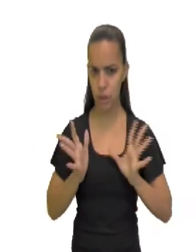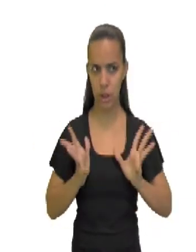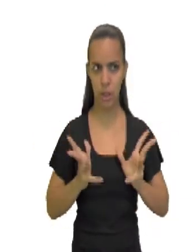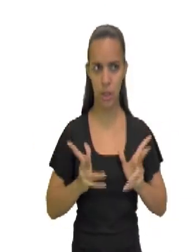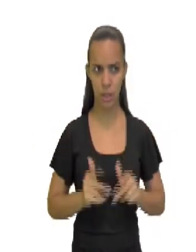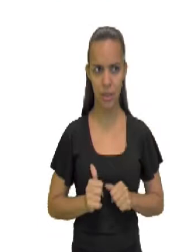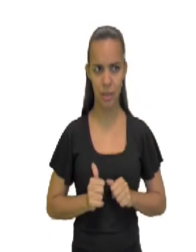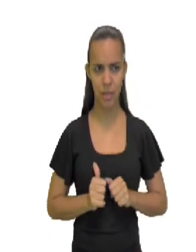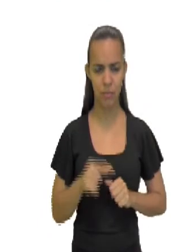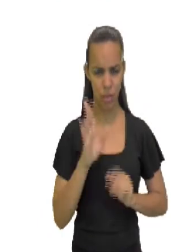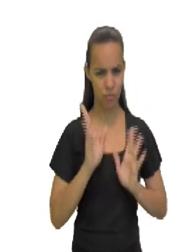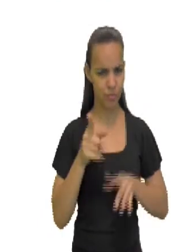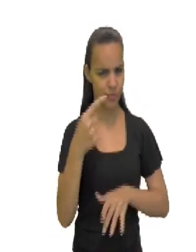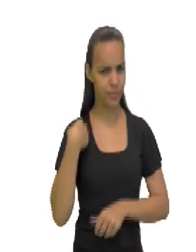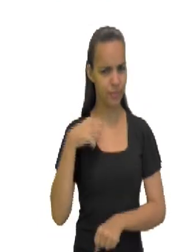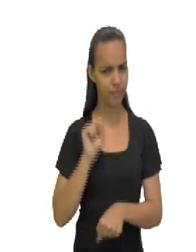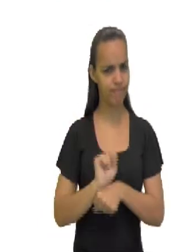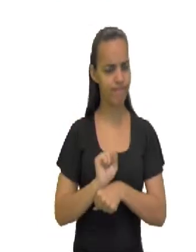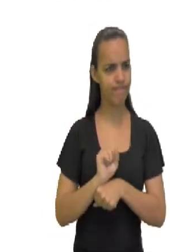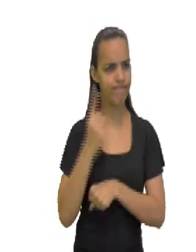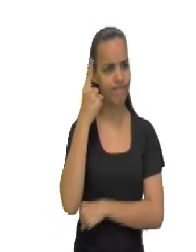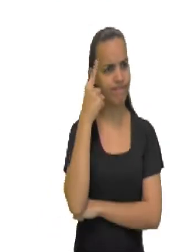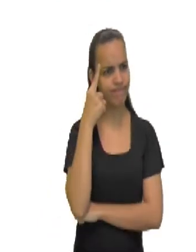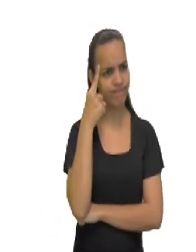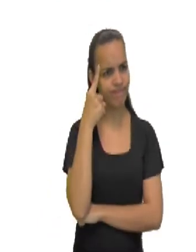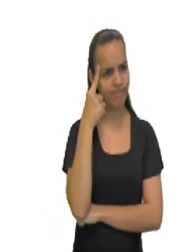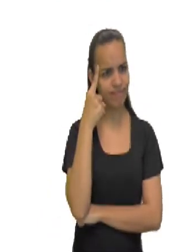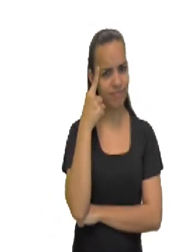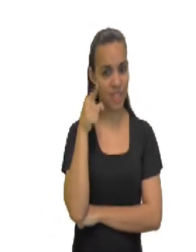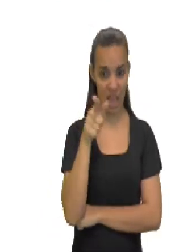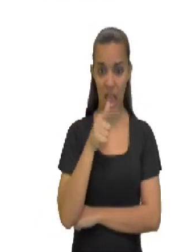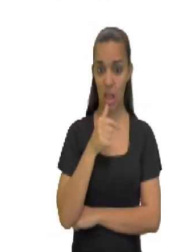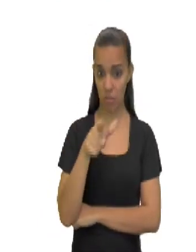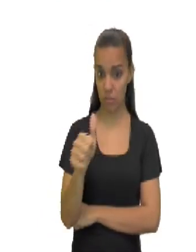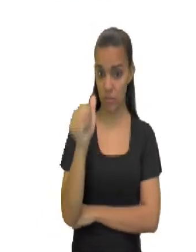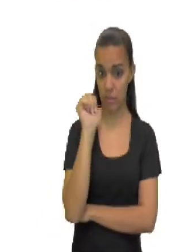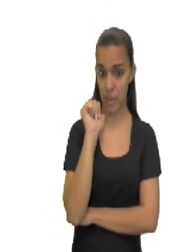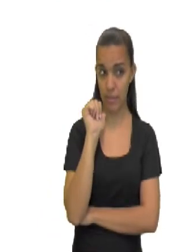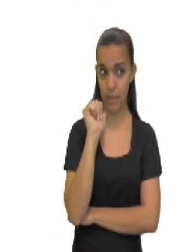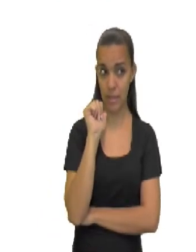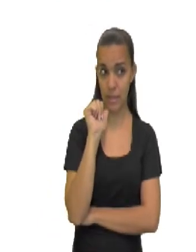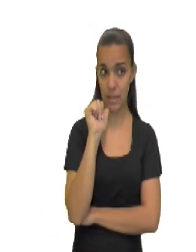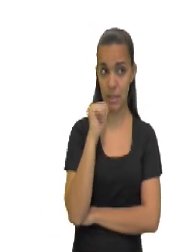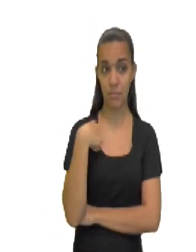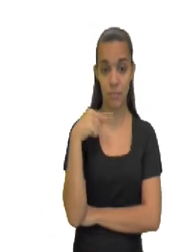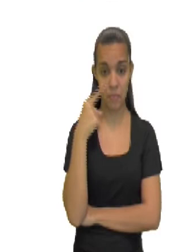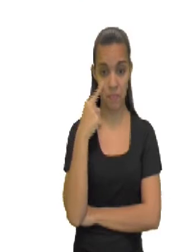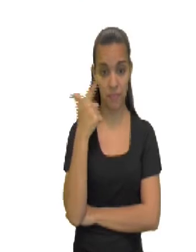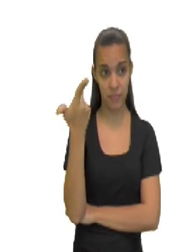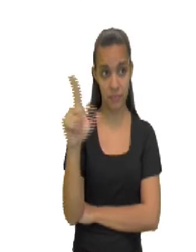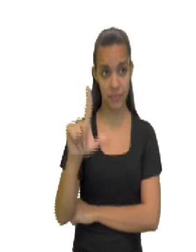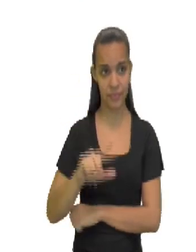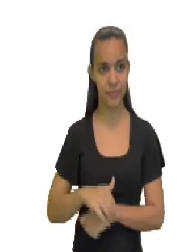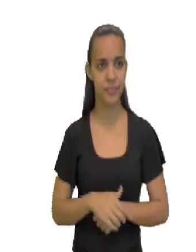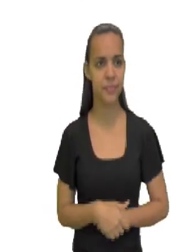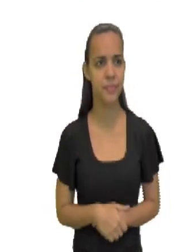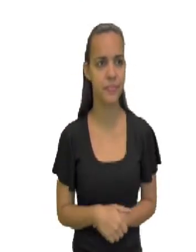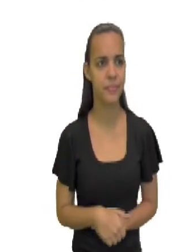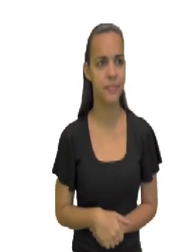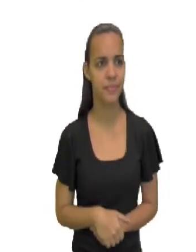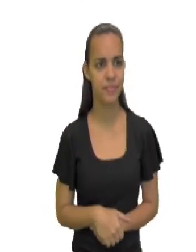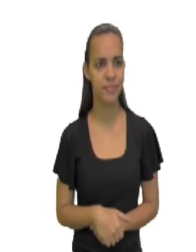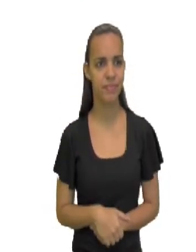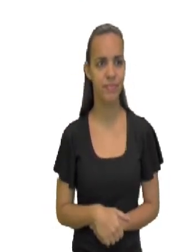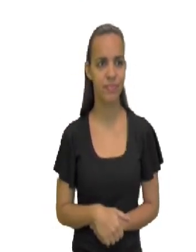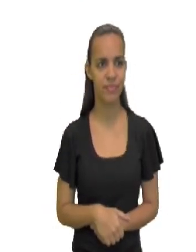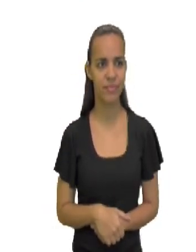Já parou para pensar que dessa água que você bebe? Vamos para mais uma. Ah, essa